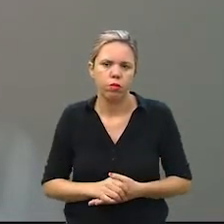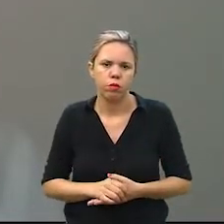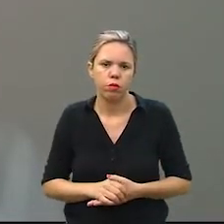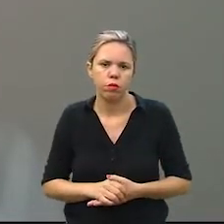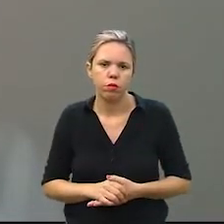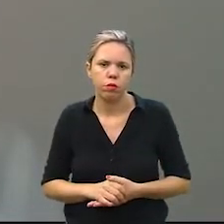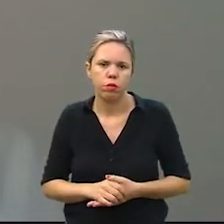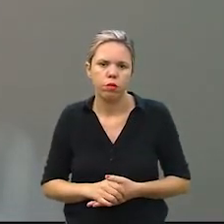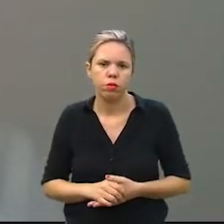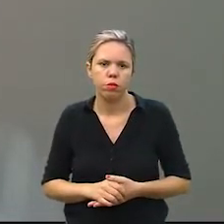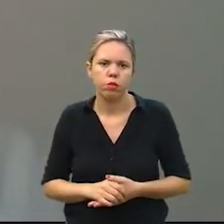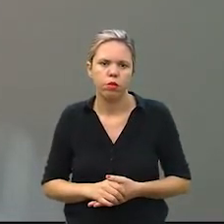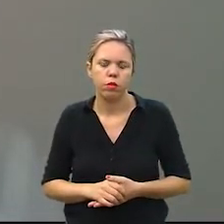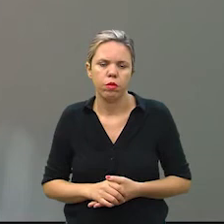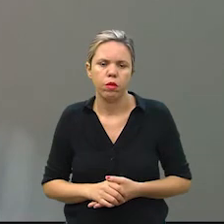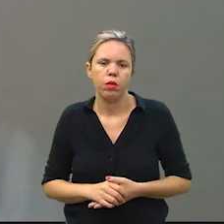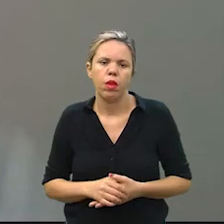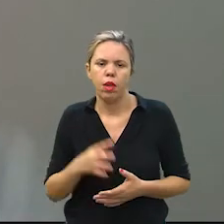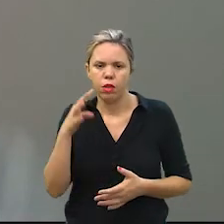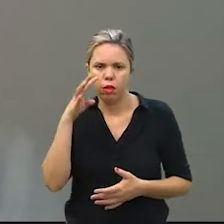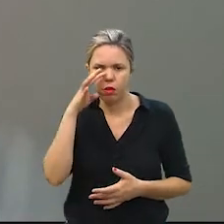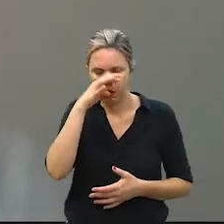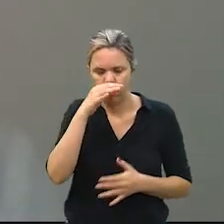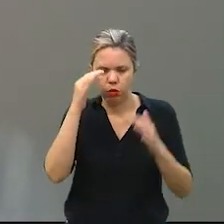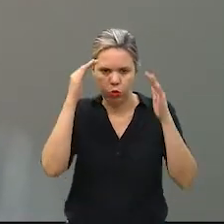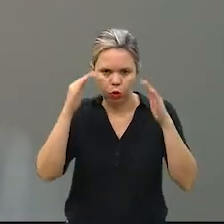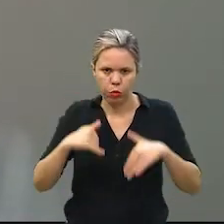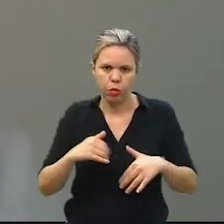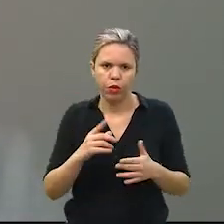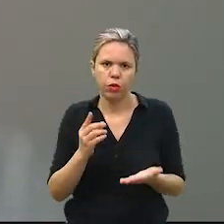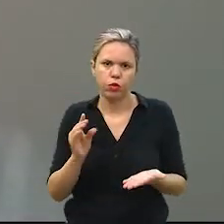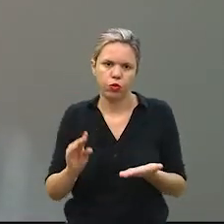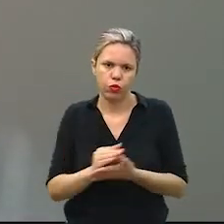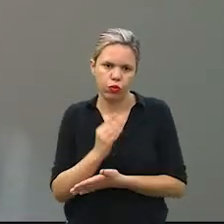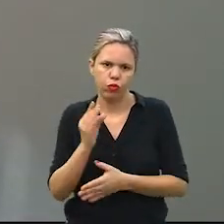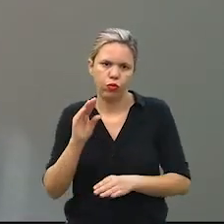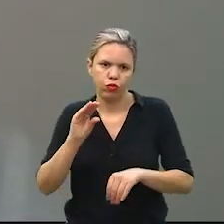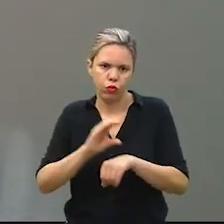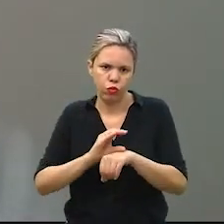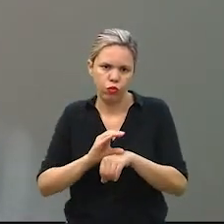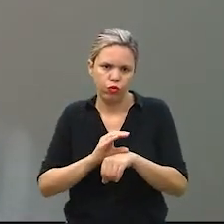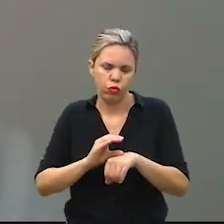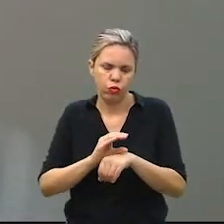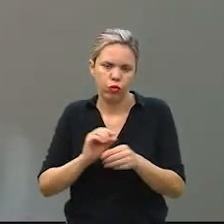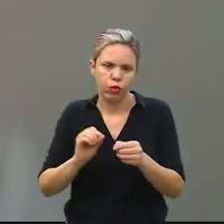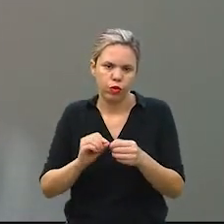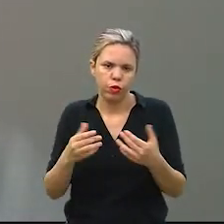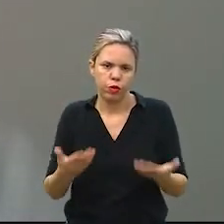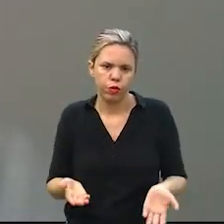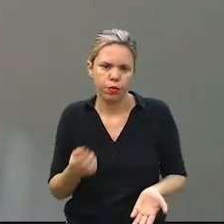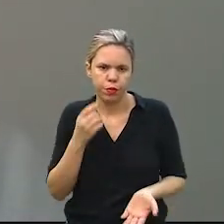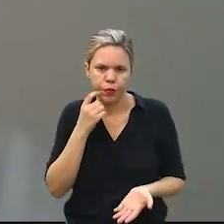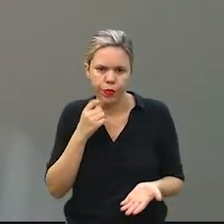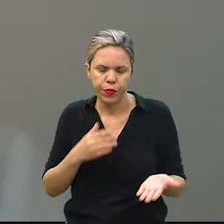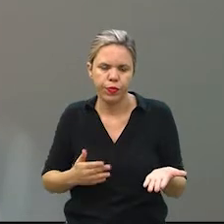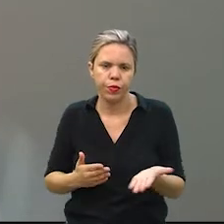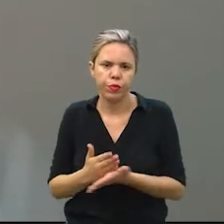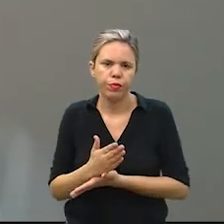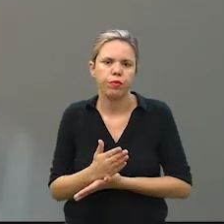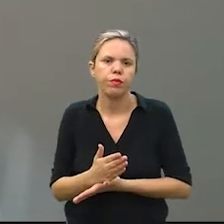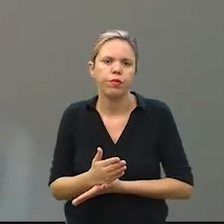nesse não cumprimento desse investimento constitucional, e fizemos aqui a